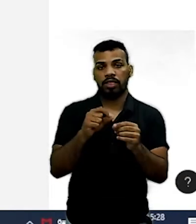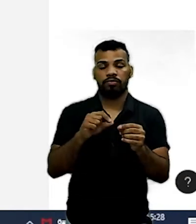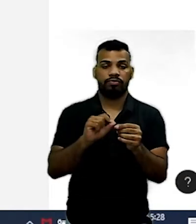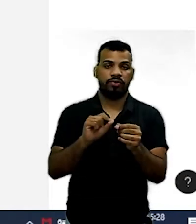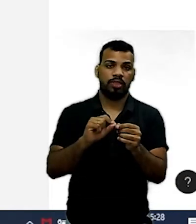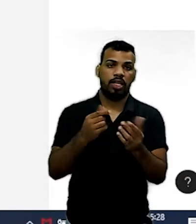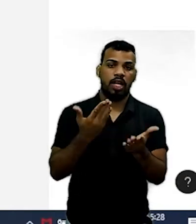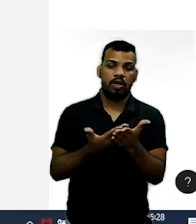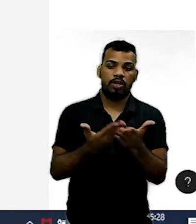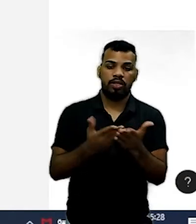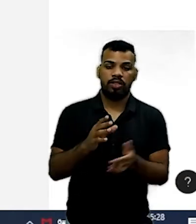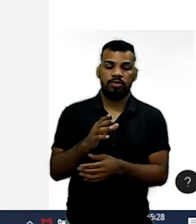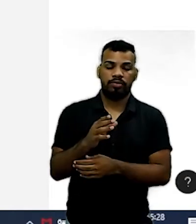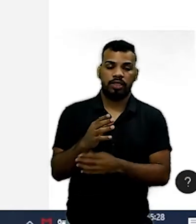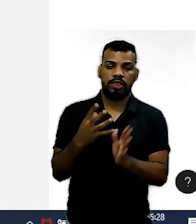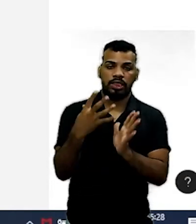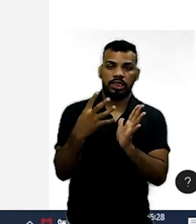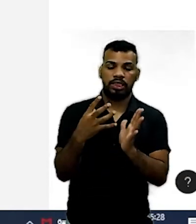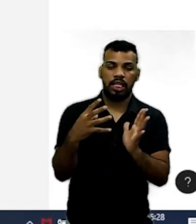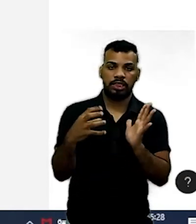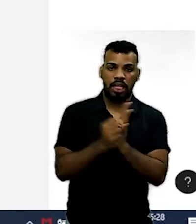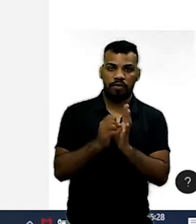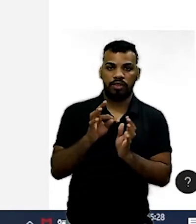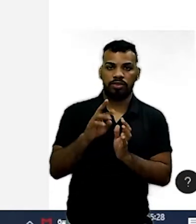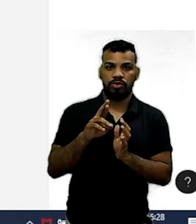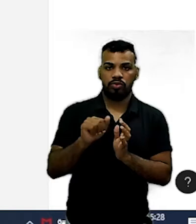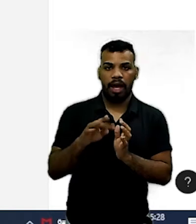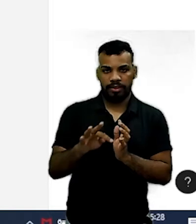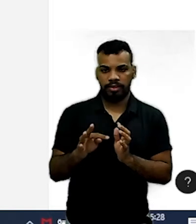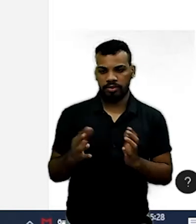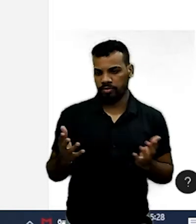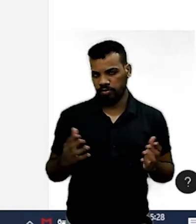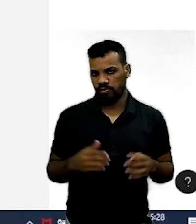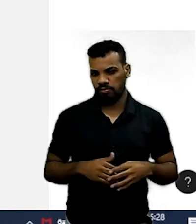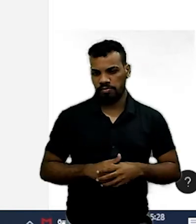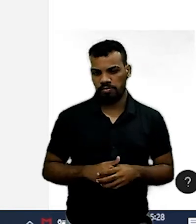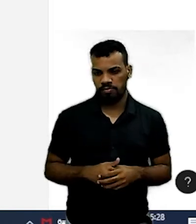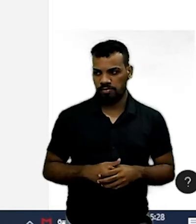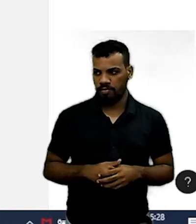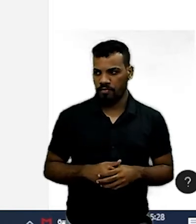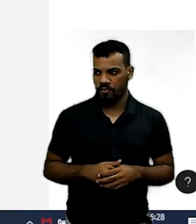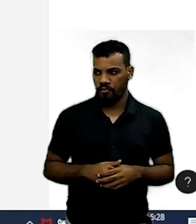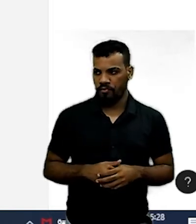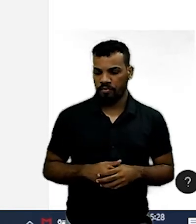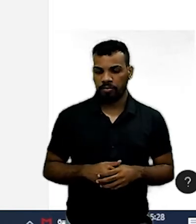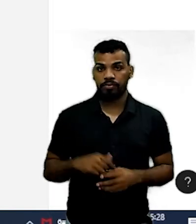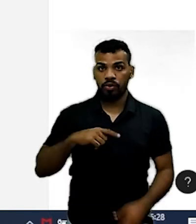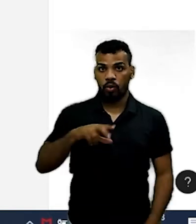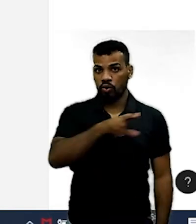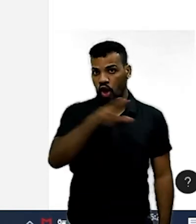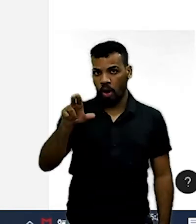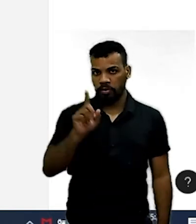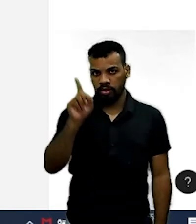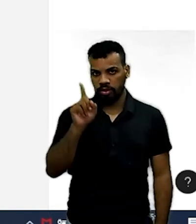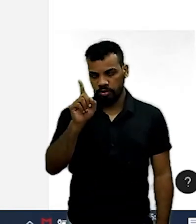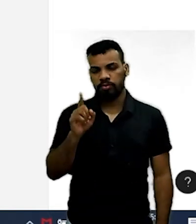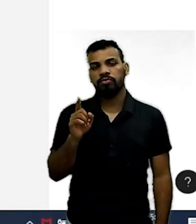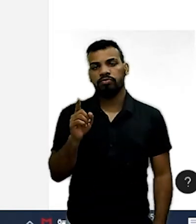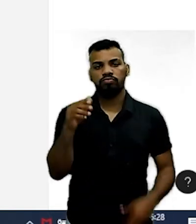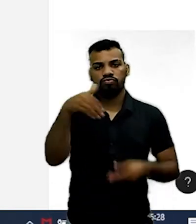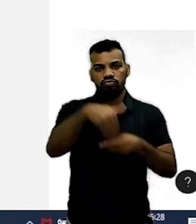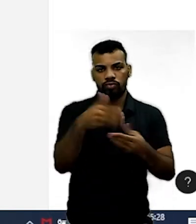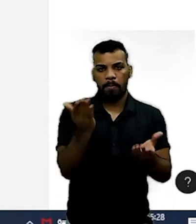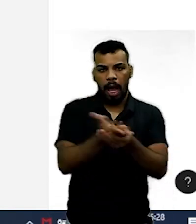em drafts, as coisas. Ao lado dele vai estar o nome desse arquivo. Se eu dou 2